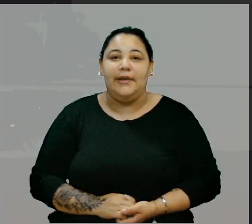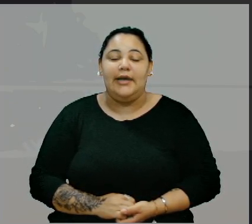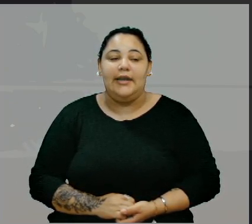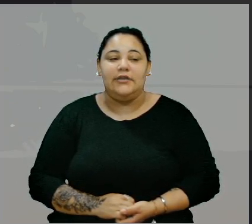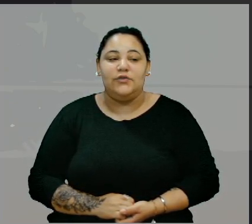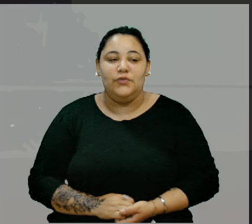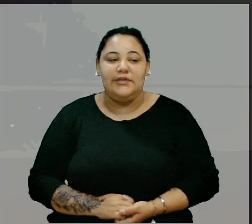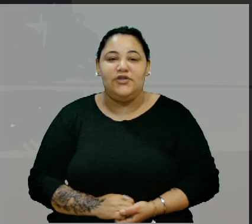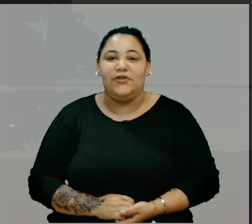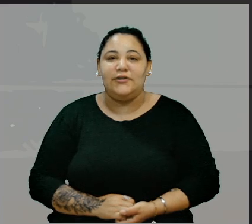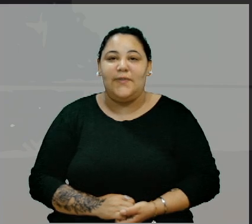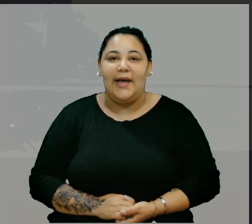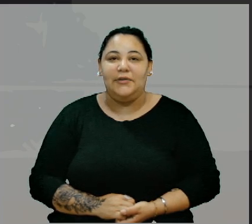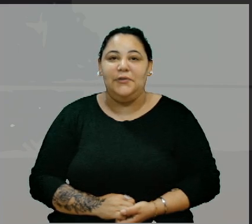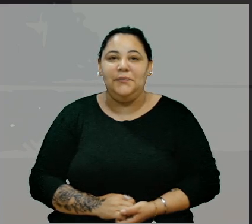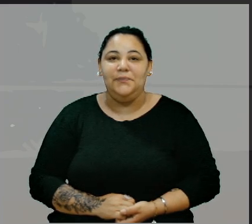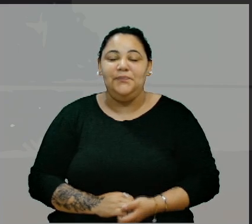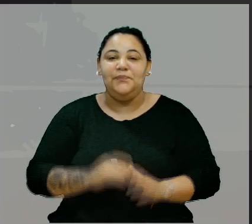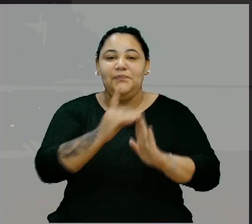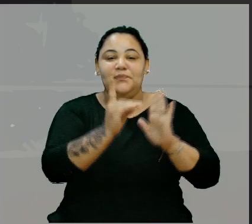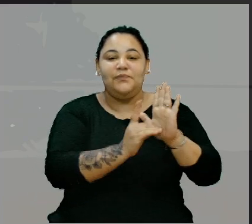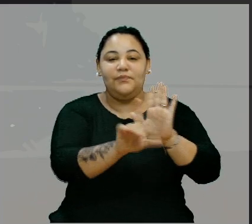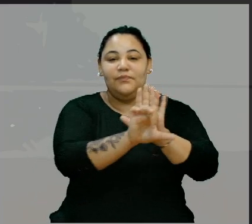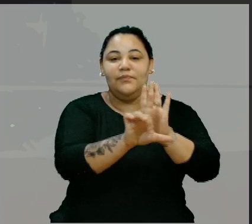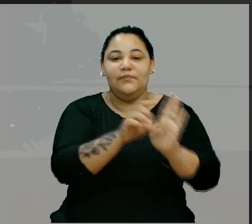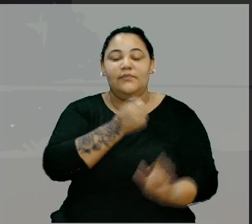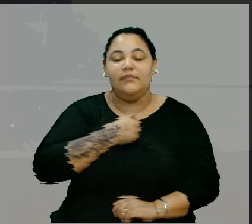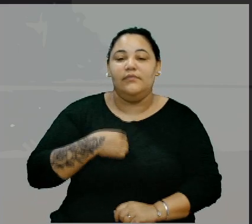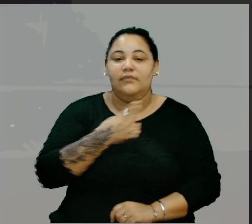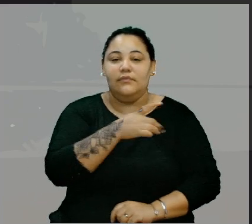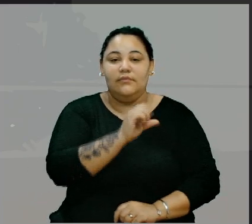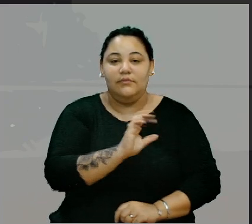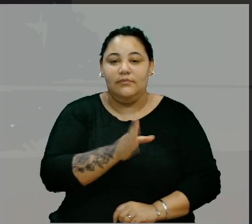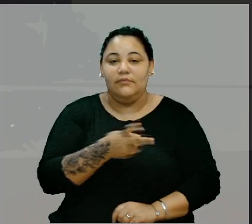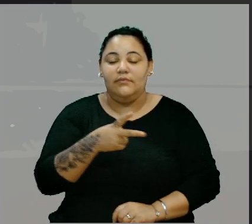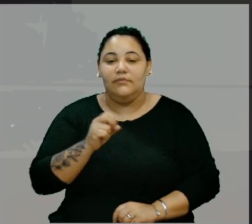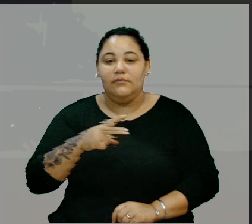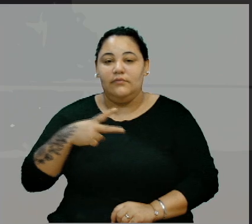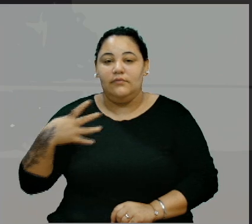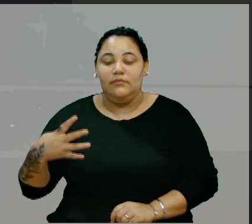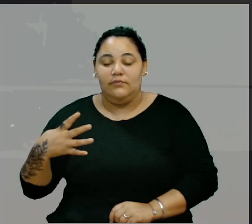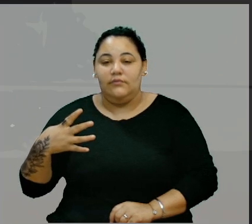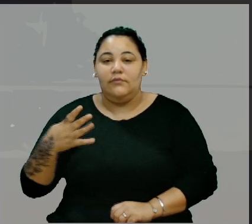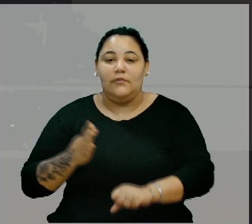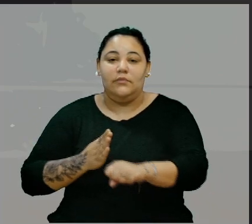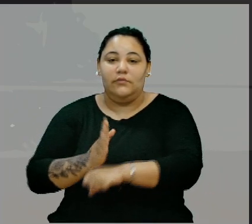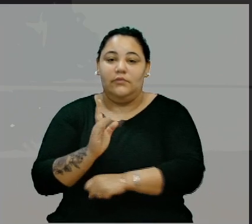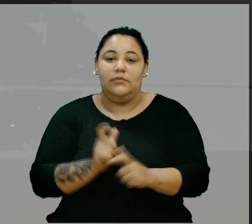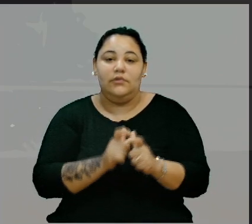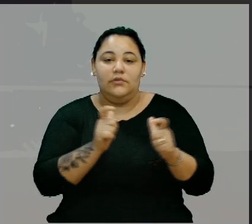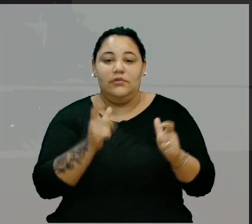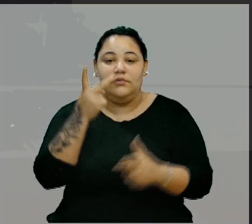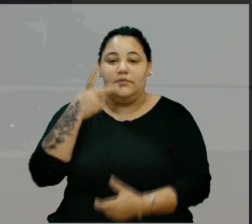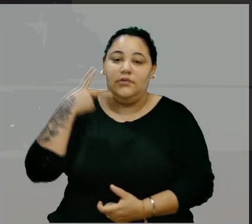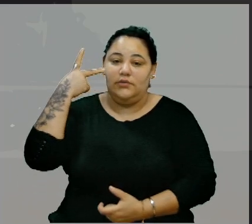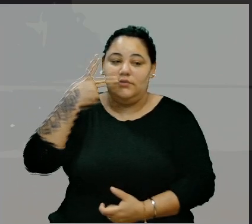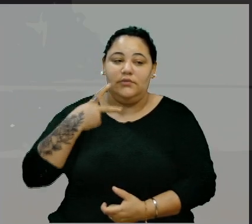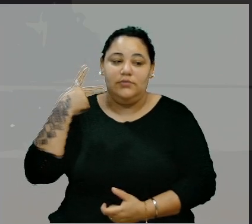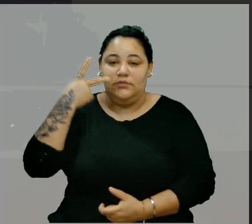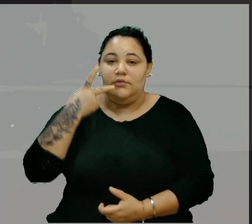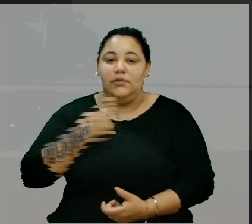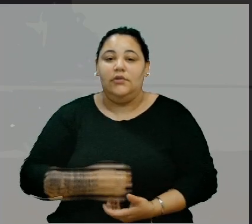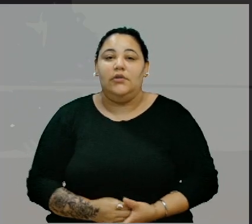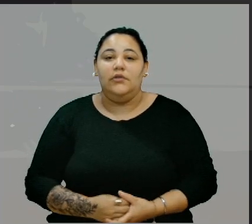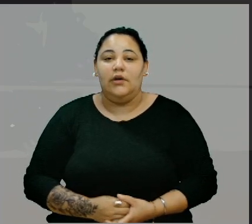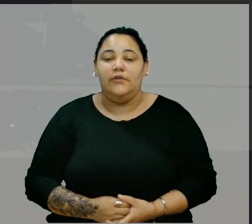O projeto de decreto legislativo número 19/2024 foi aprovado por unanimidade das vereadoras e